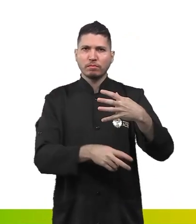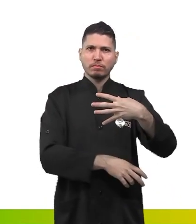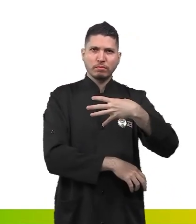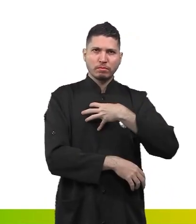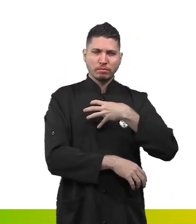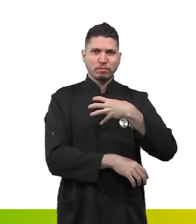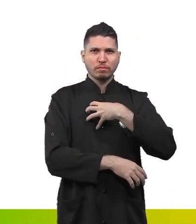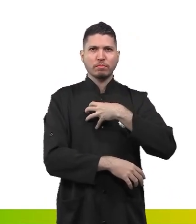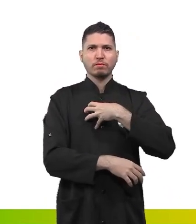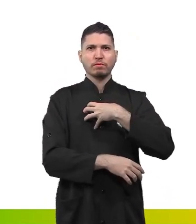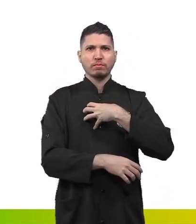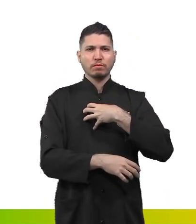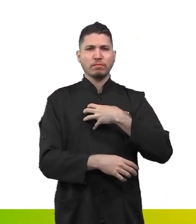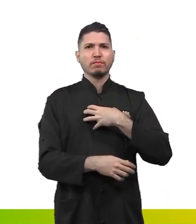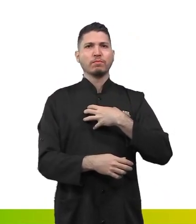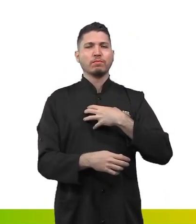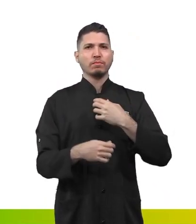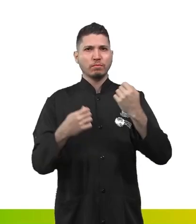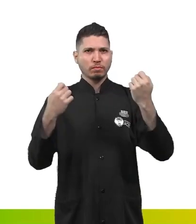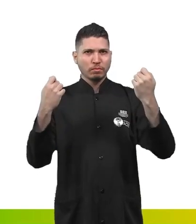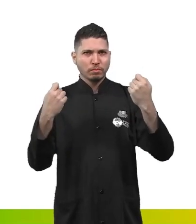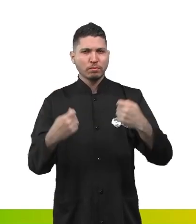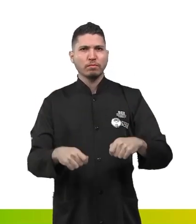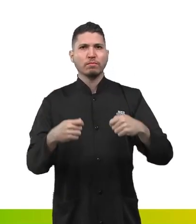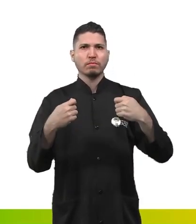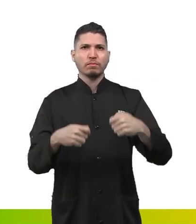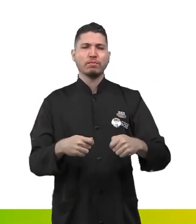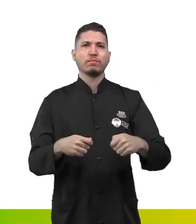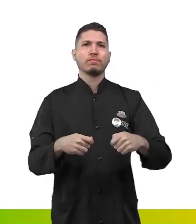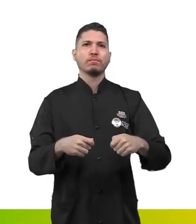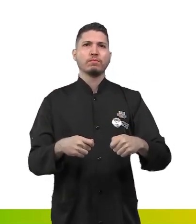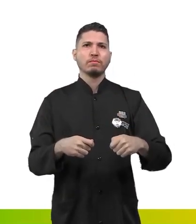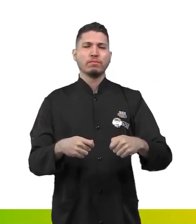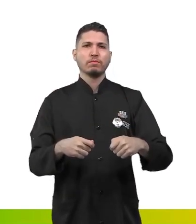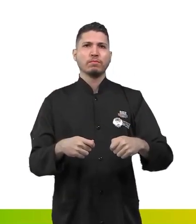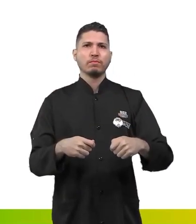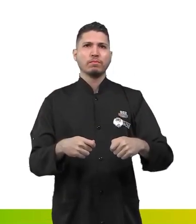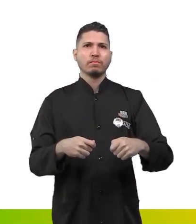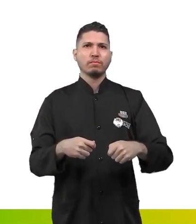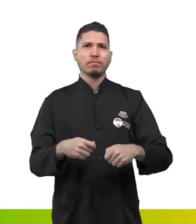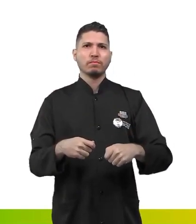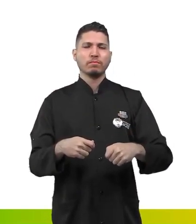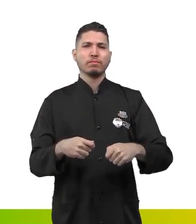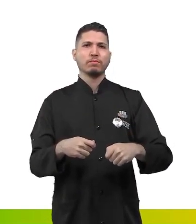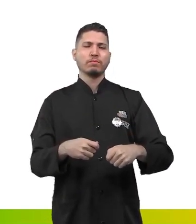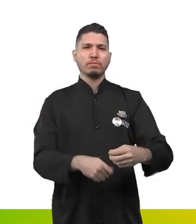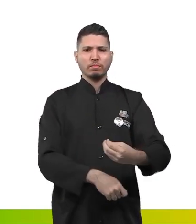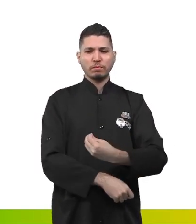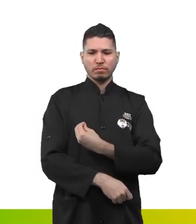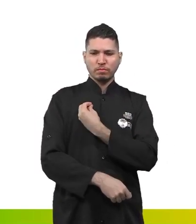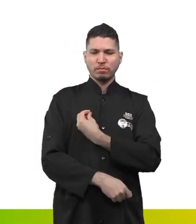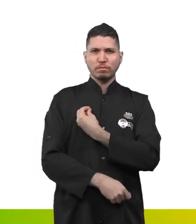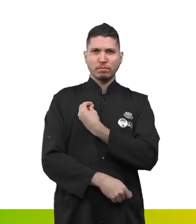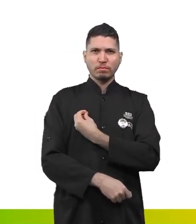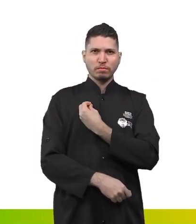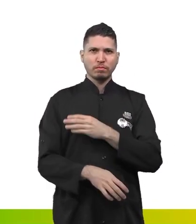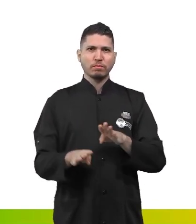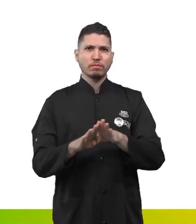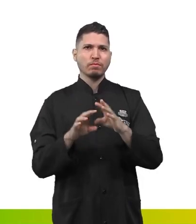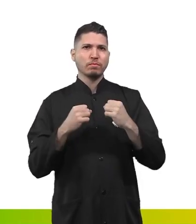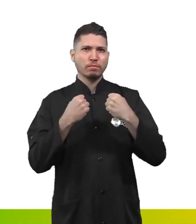e devem ser considerados sujeitos de uma vida. Então ele vai defender que os